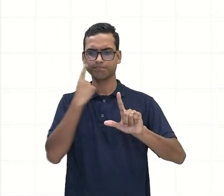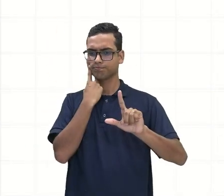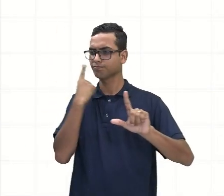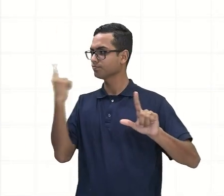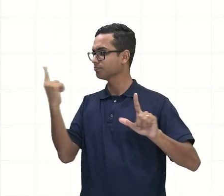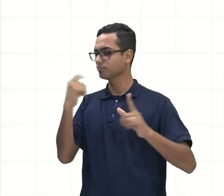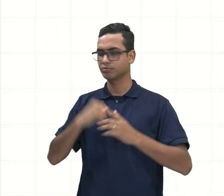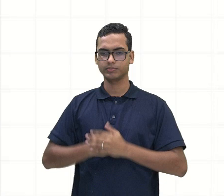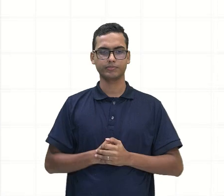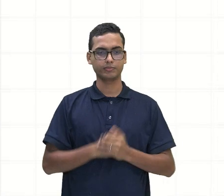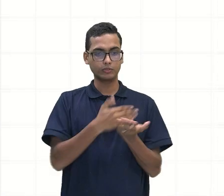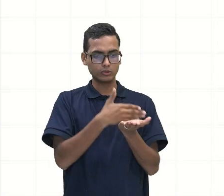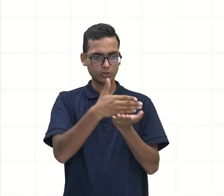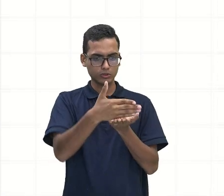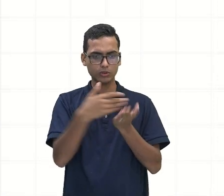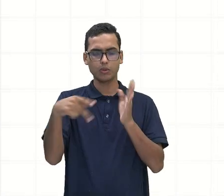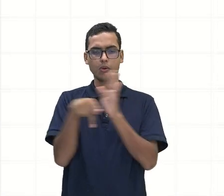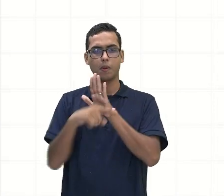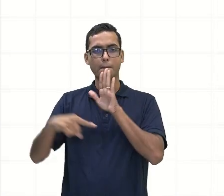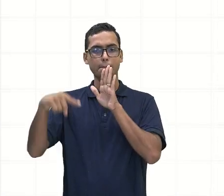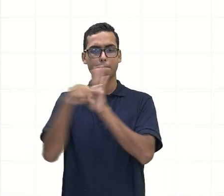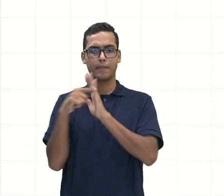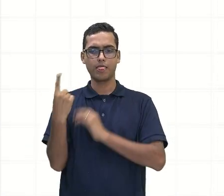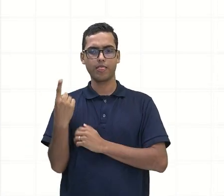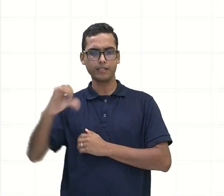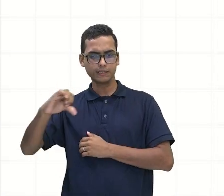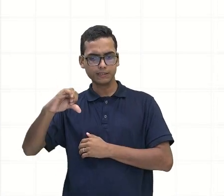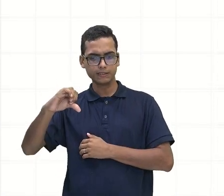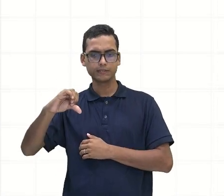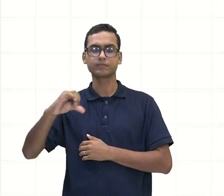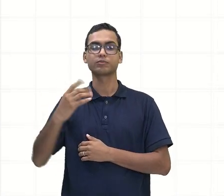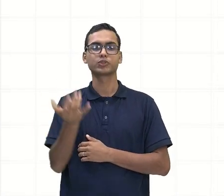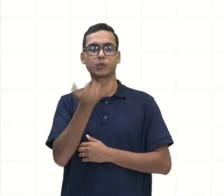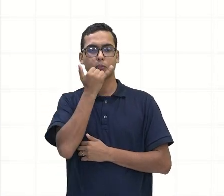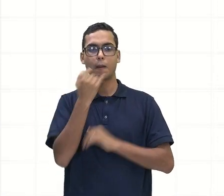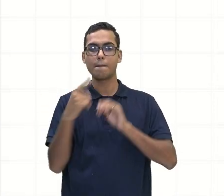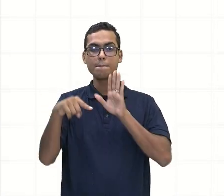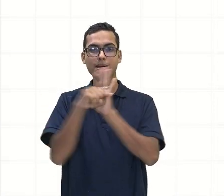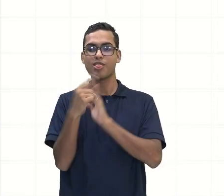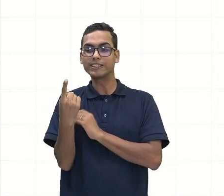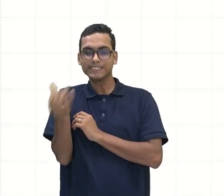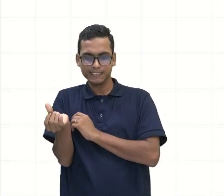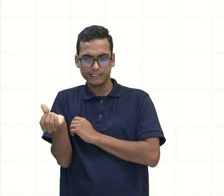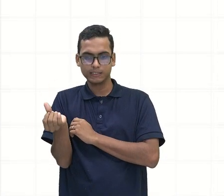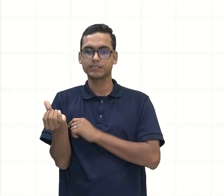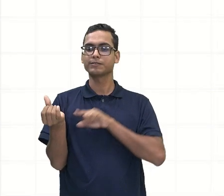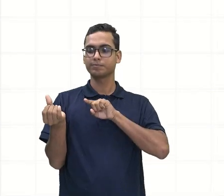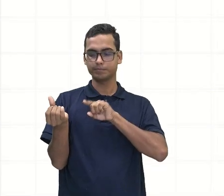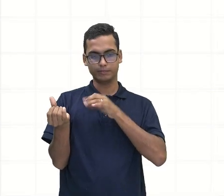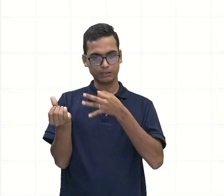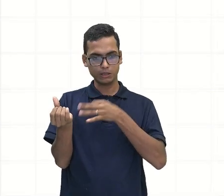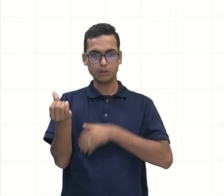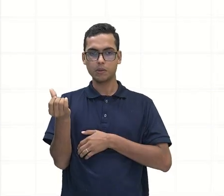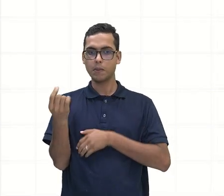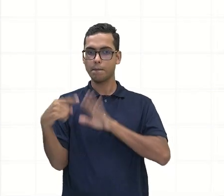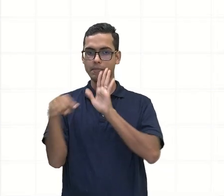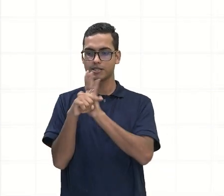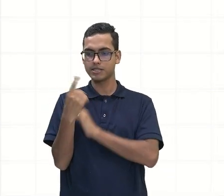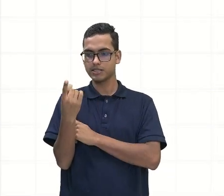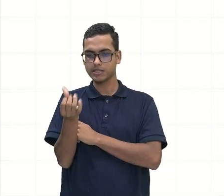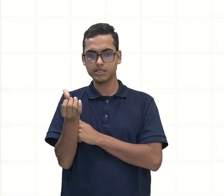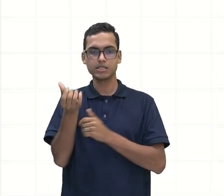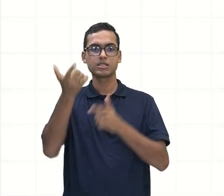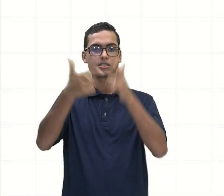menos 16, correto? Menos 16 e dividi por menos 4. Então, sinais são iguais